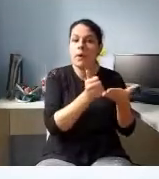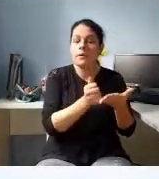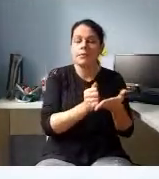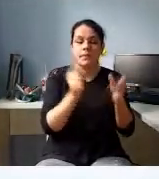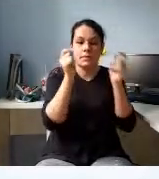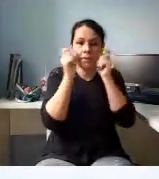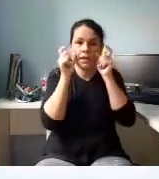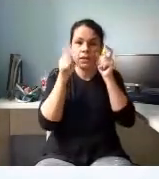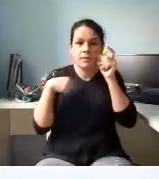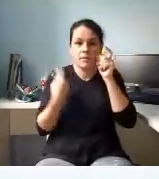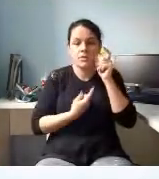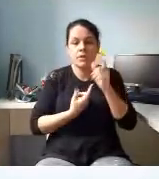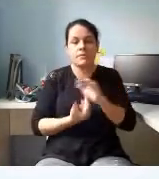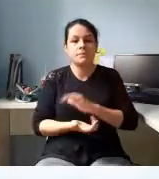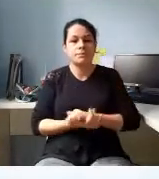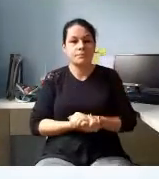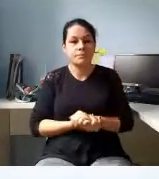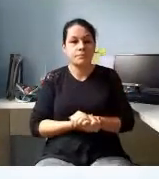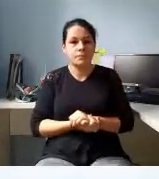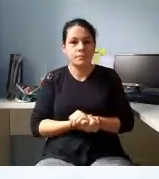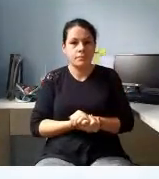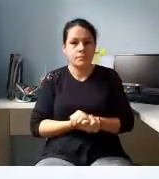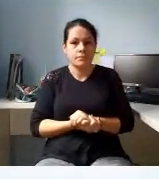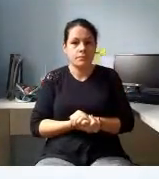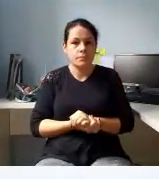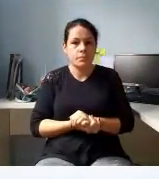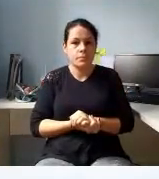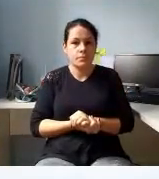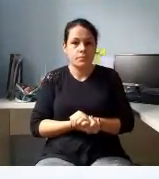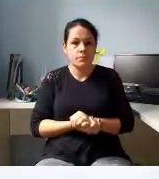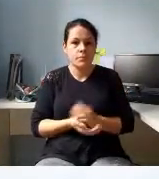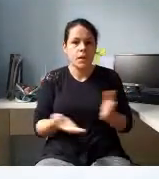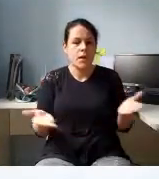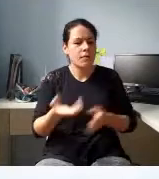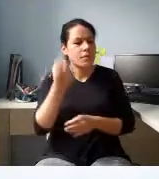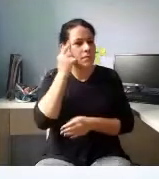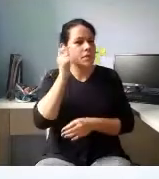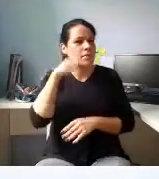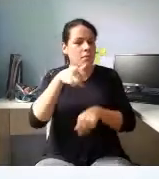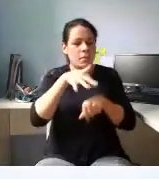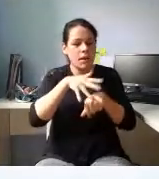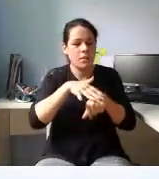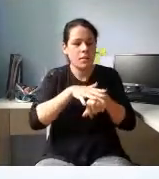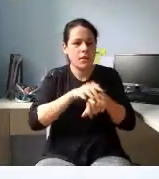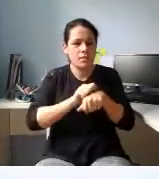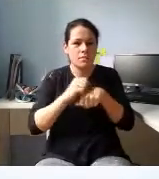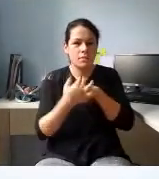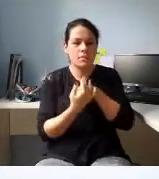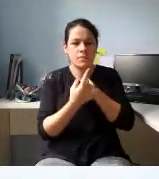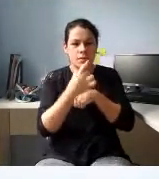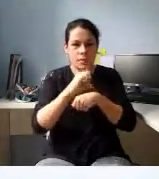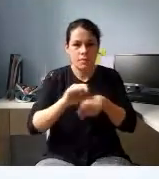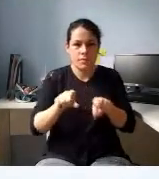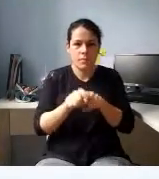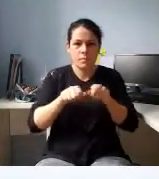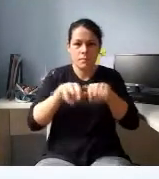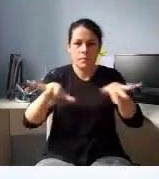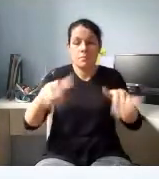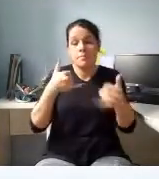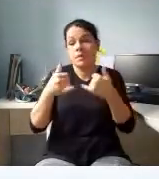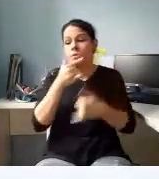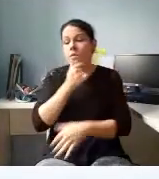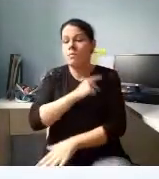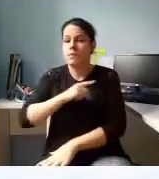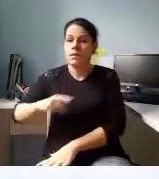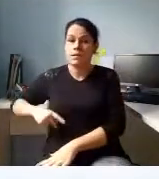Nesse momento, pelo menos do ponto de vista da doença, né, da pandemia, o presidente parece